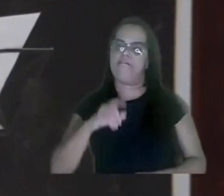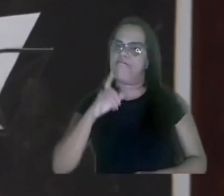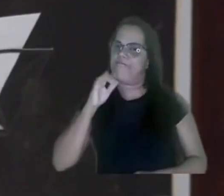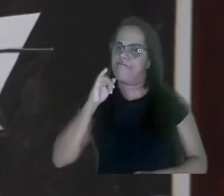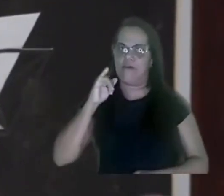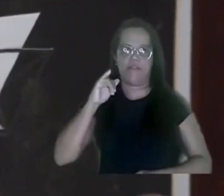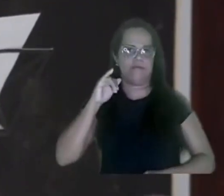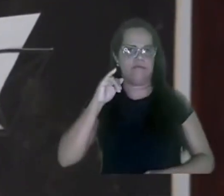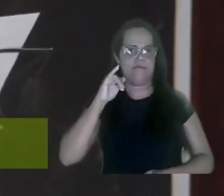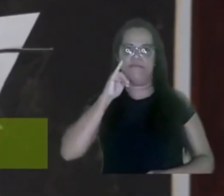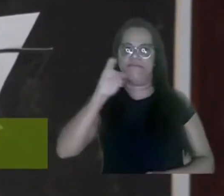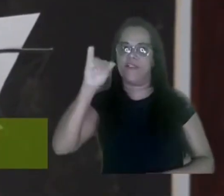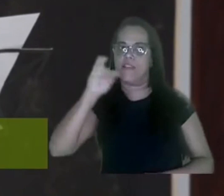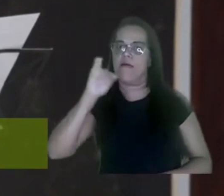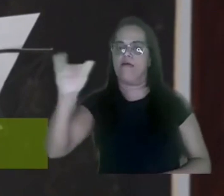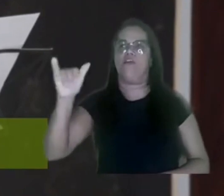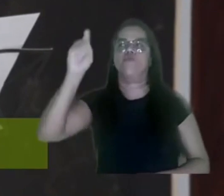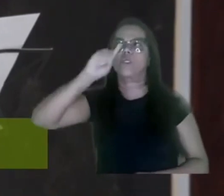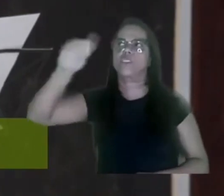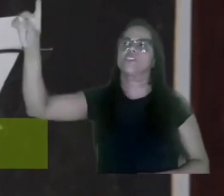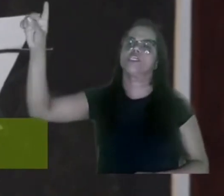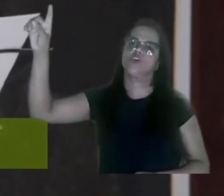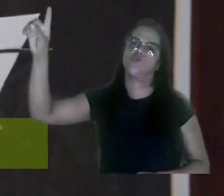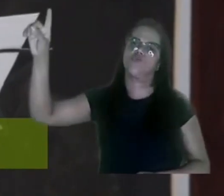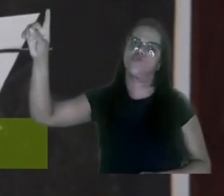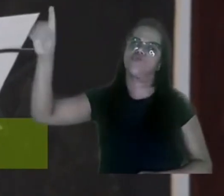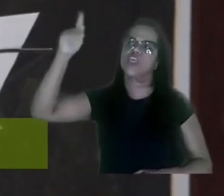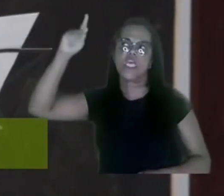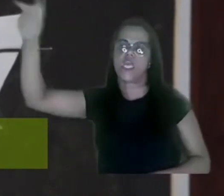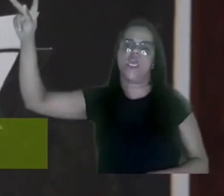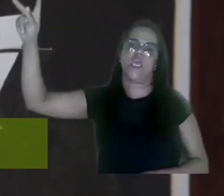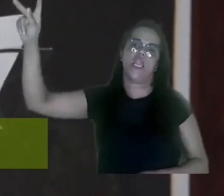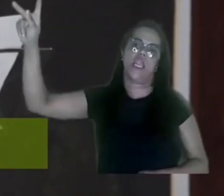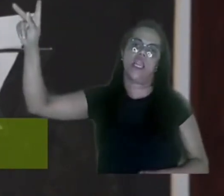nós possamos colocar o Senhor Jesus como motivo das nossas vidas. Amém?